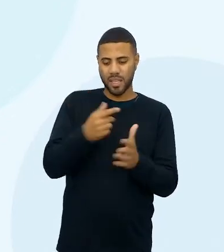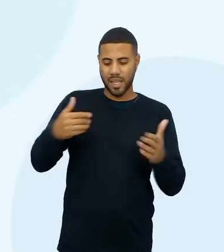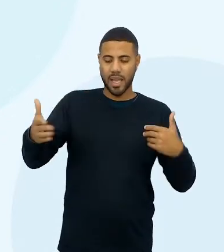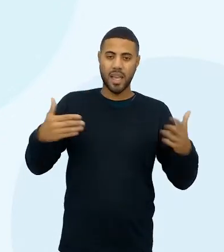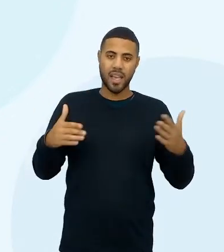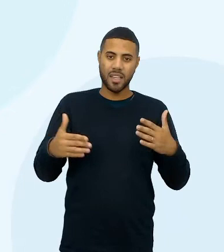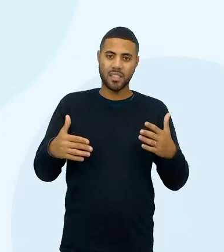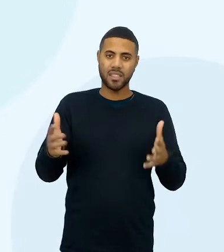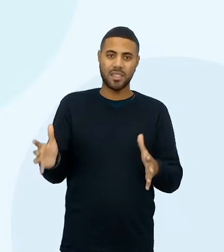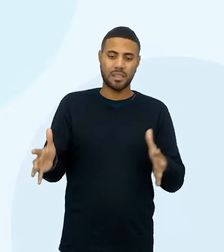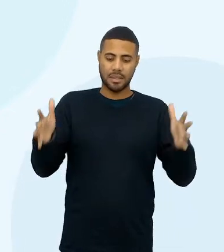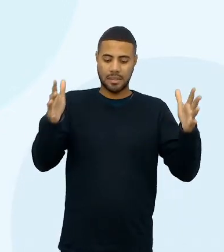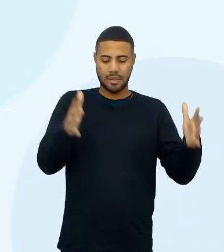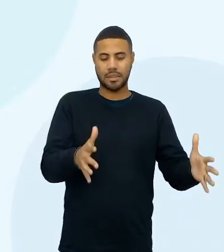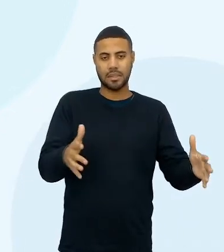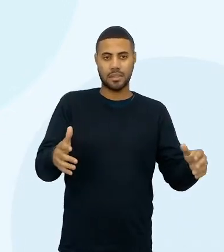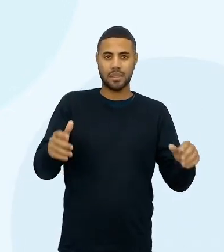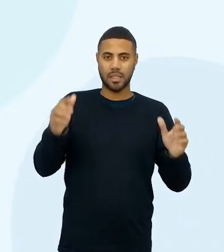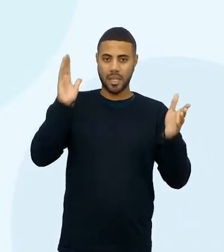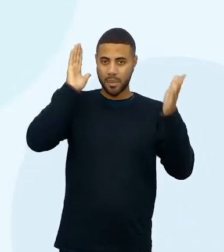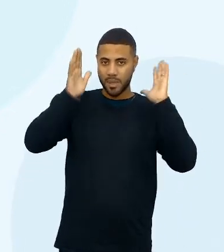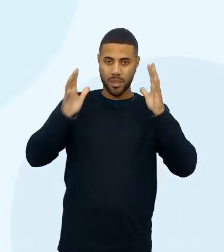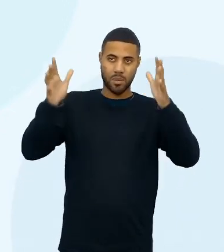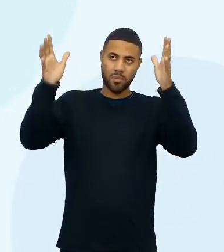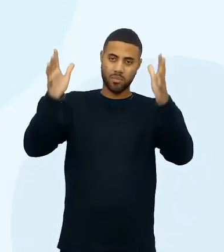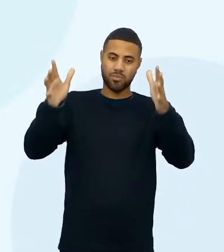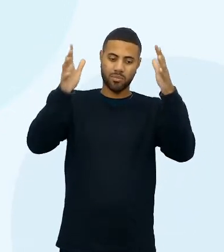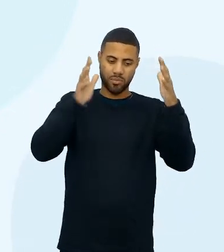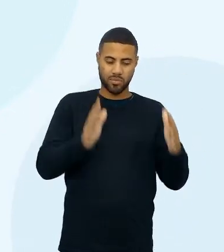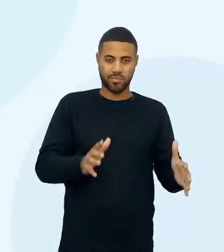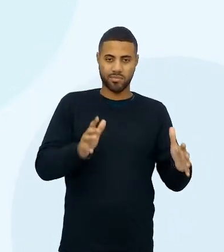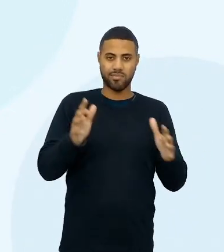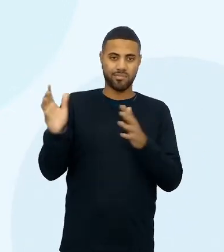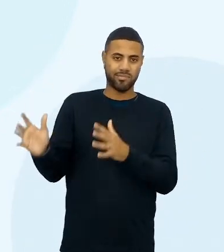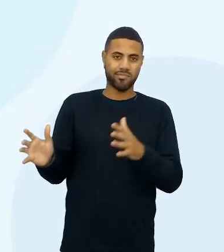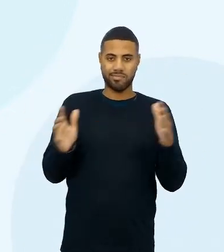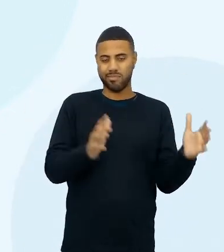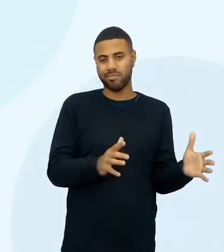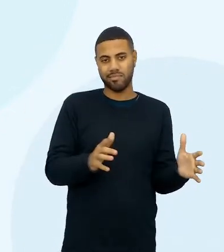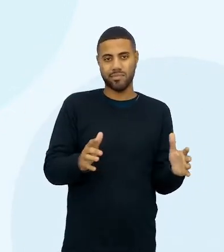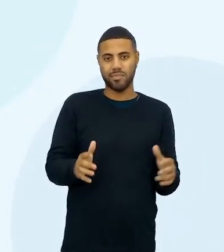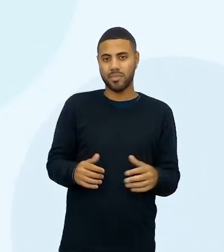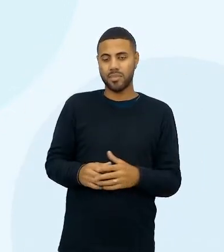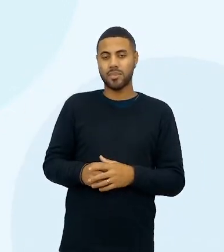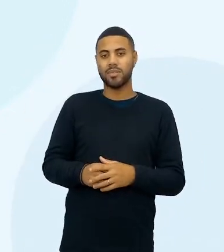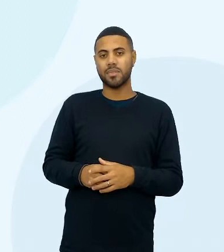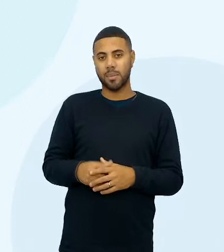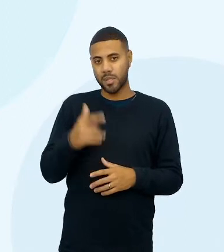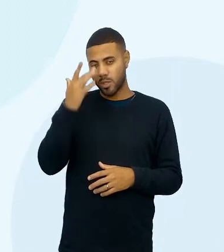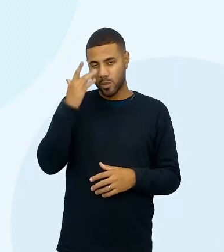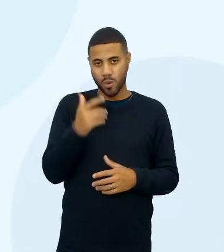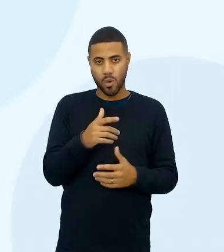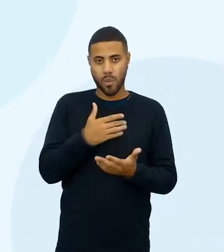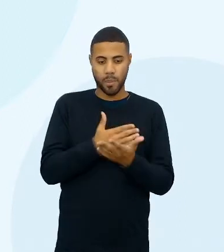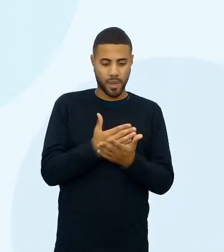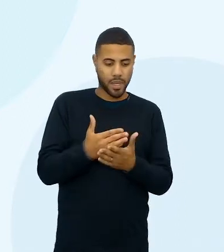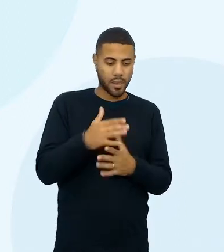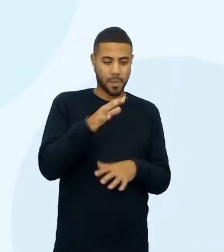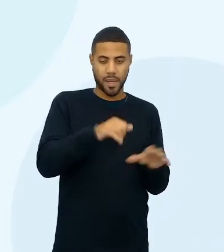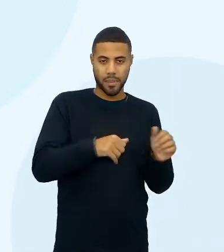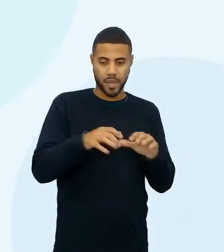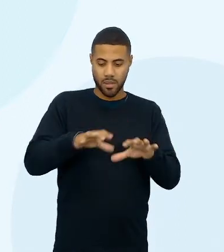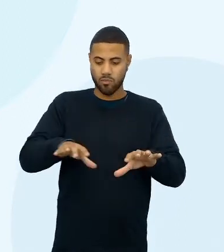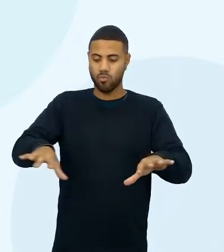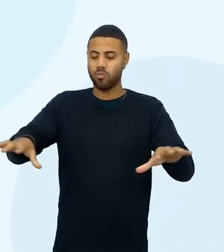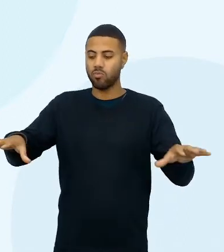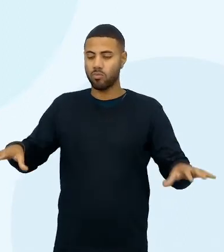no transporte, coloca em cima de caminhão, tira em cima do caminhão. Na hora que o comerciante vai dispor ali na banca,